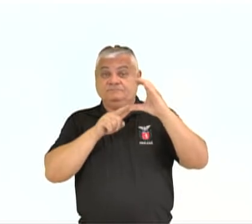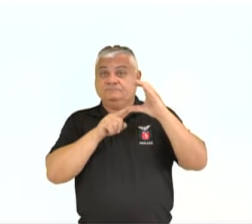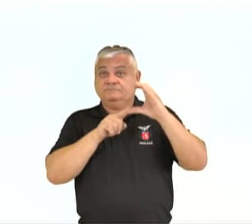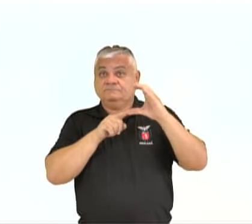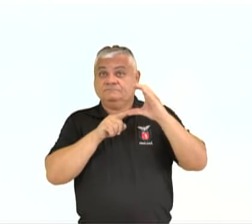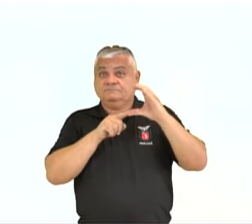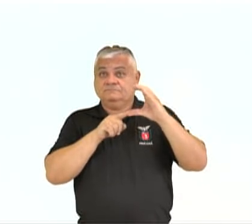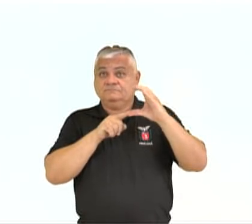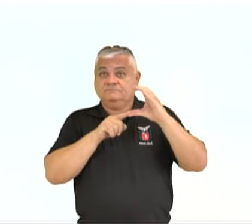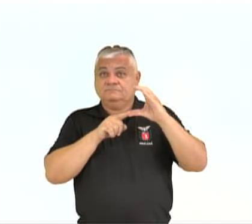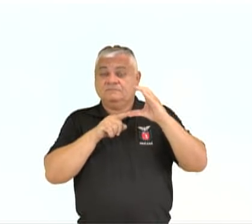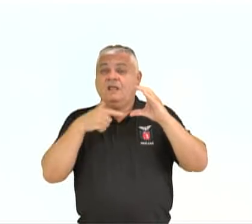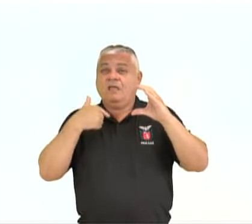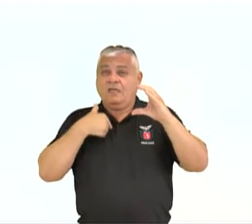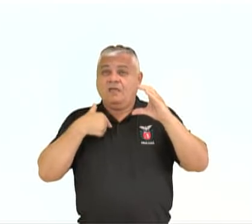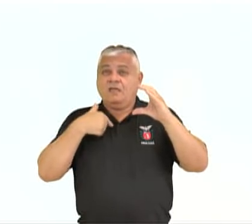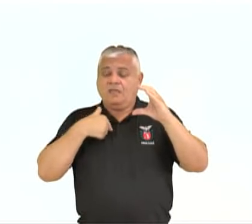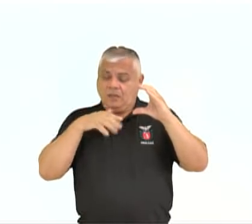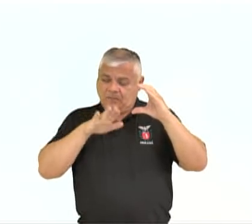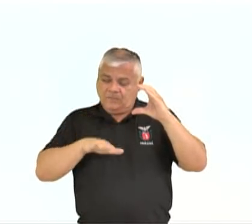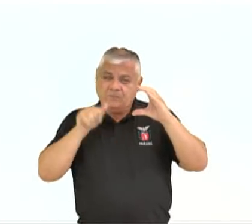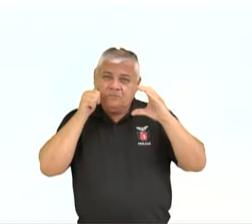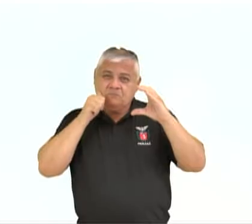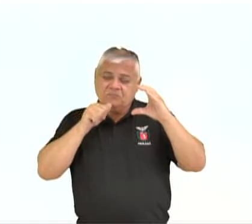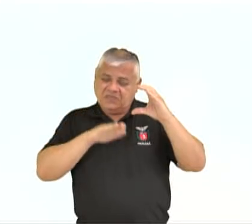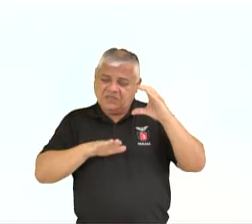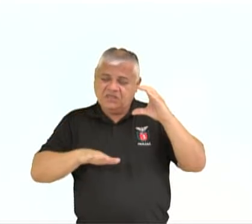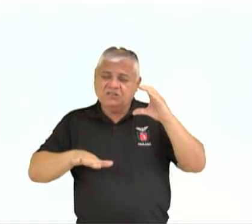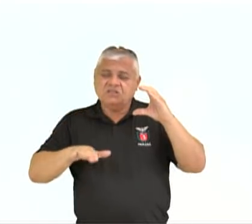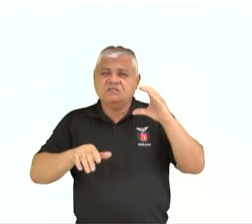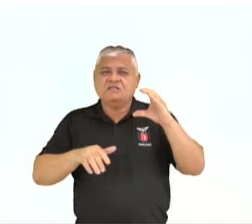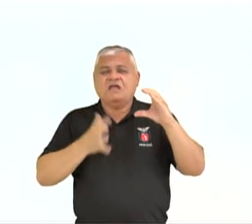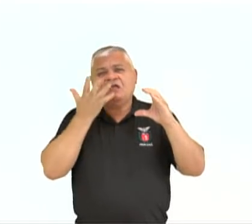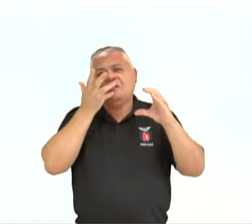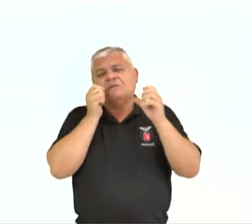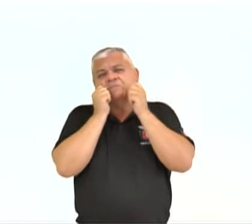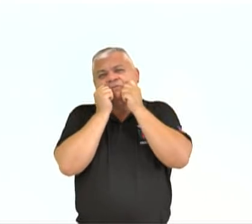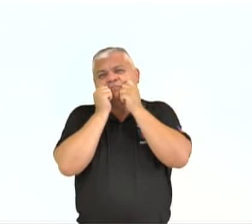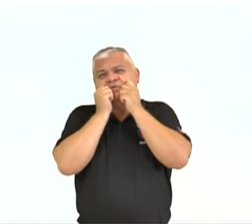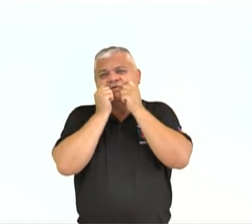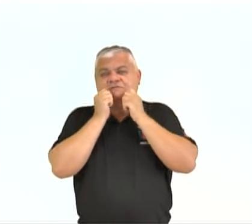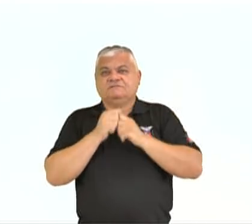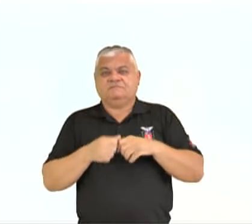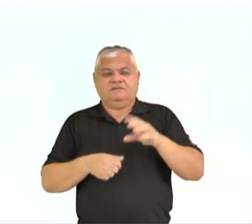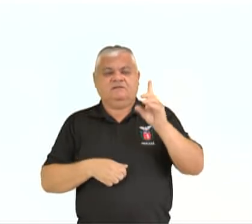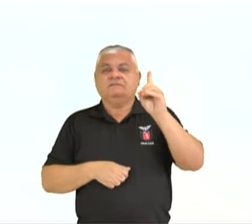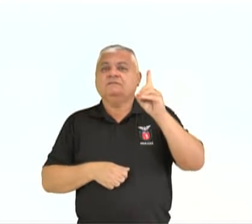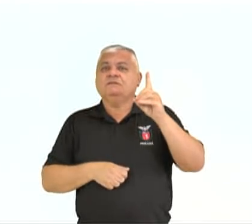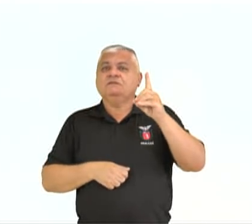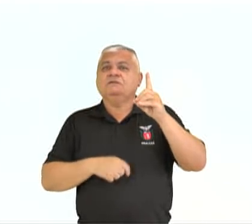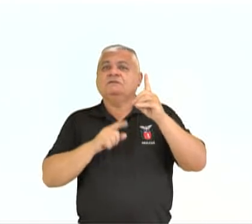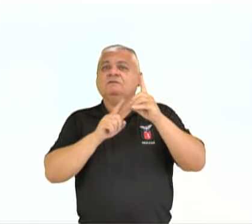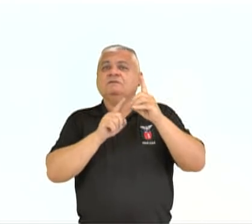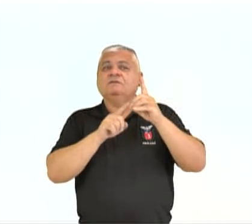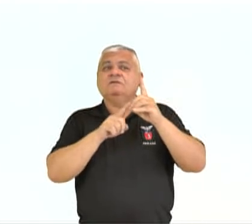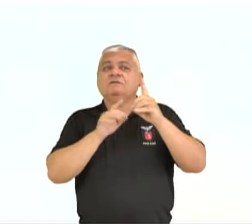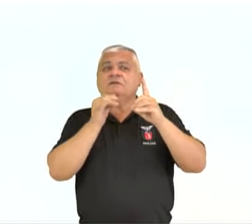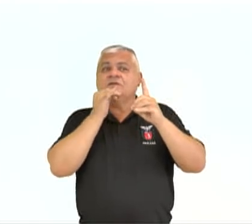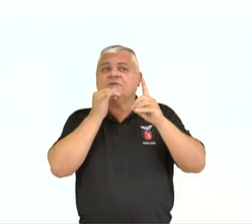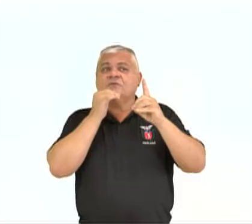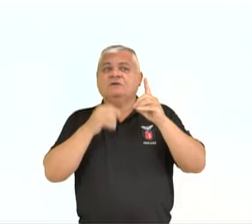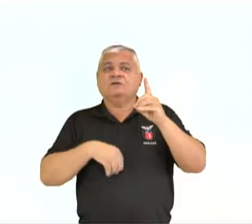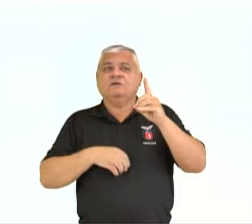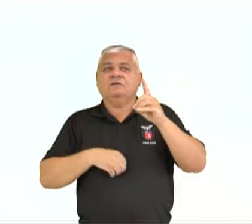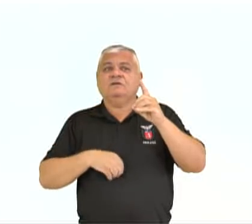e sou pequenina criança Mimosa letra de quando o planta o amor